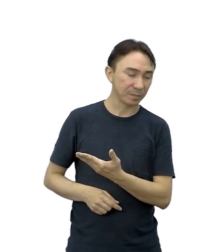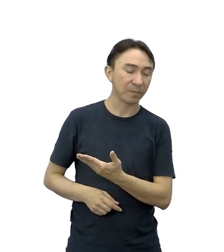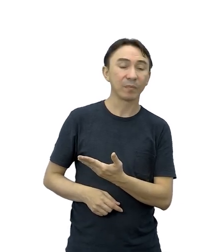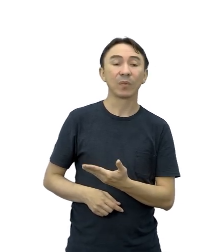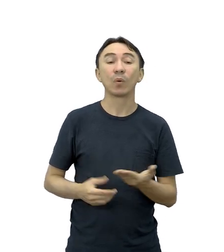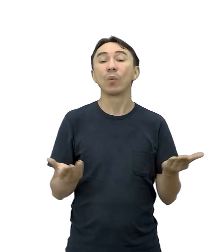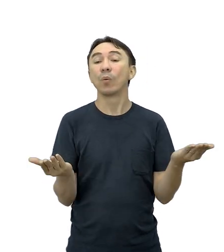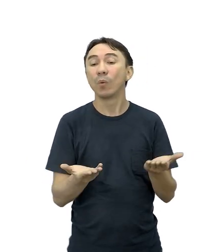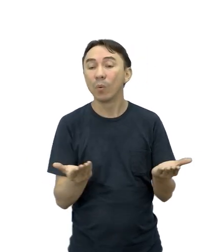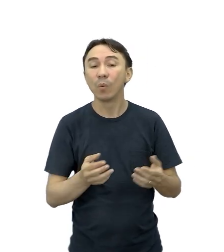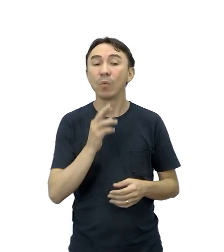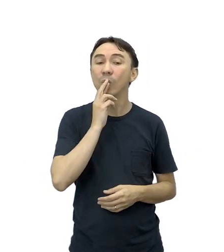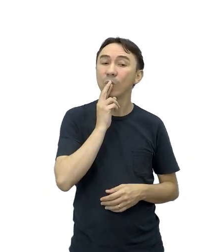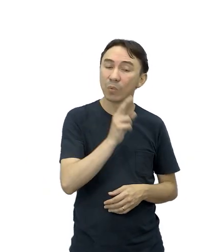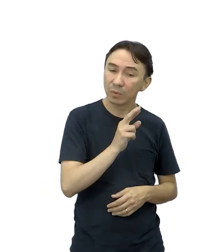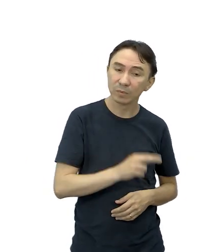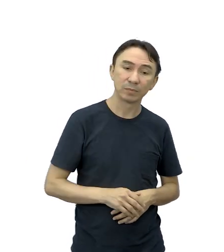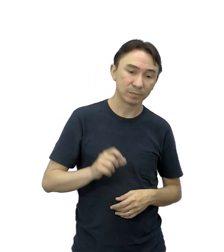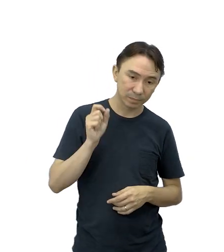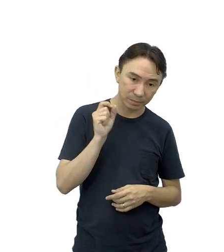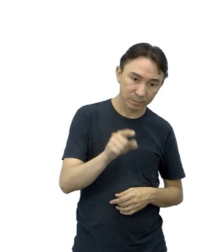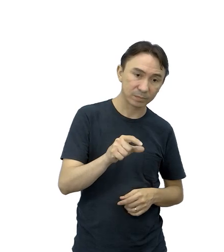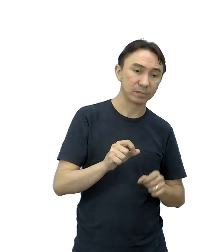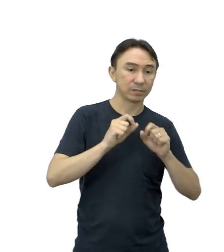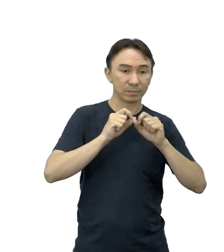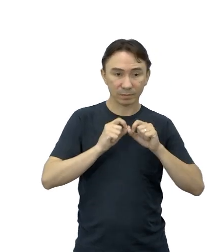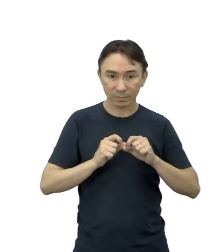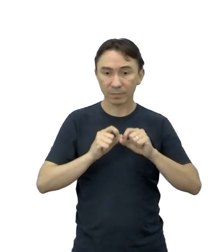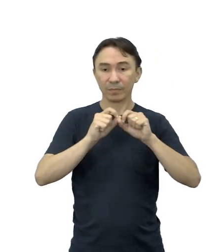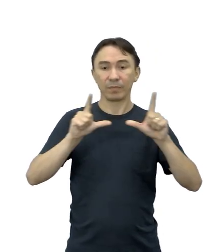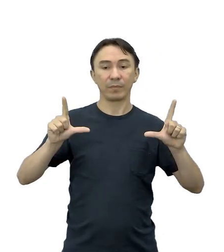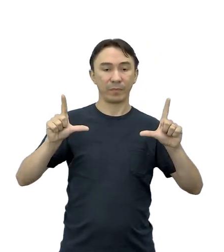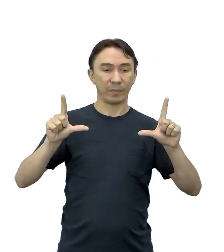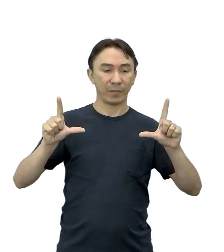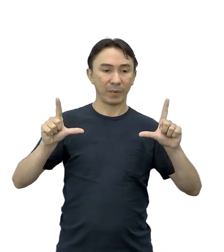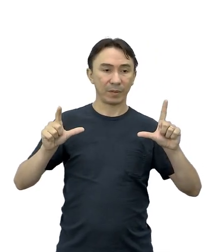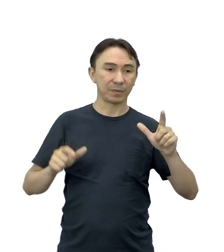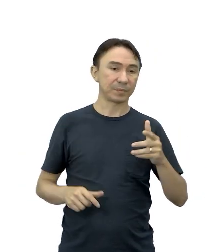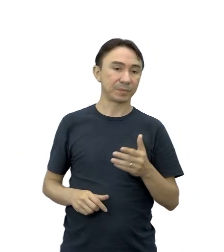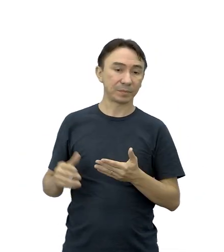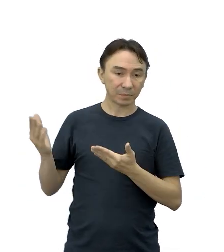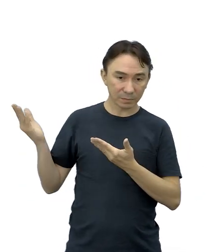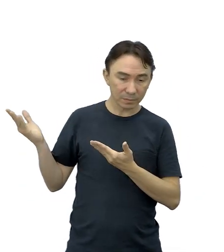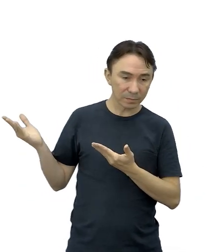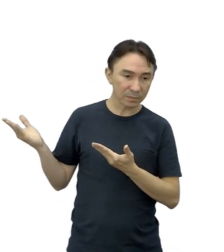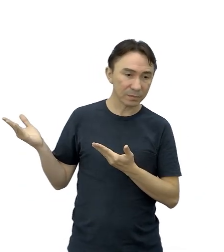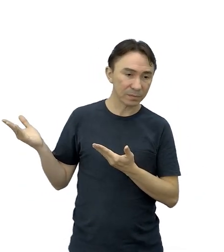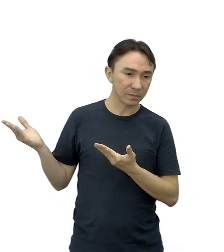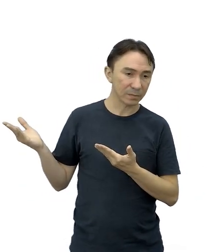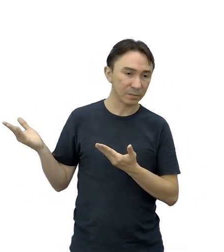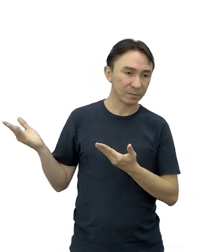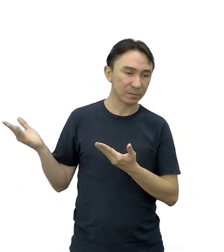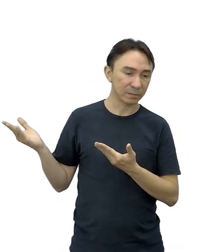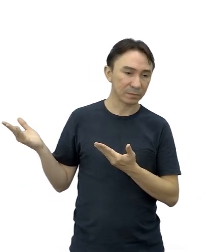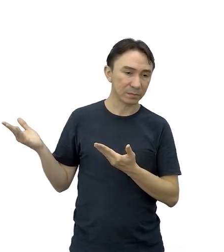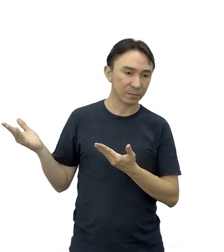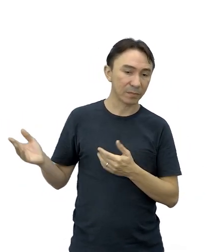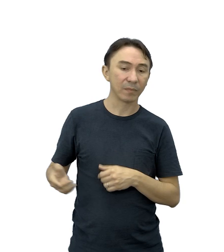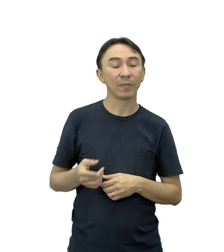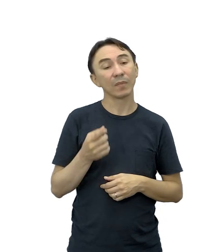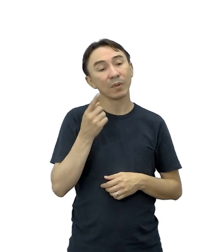vocês vão clicar também e vão acessar, então, este outro ambiente. Veja que aqui eu